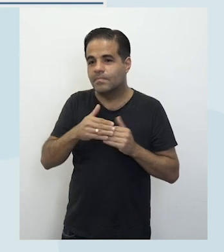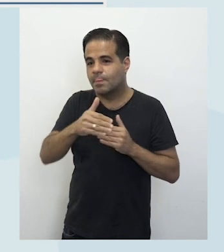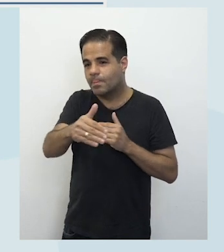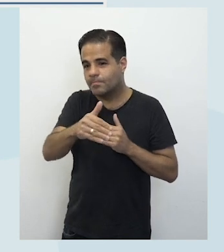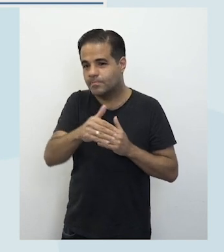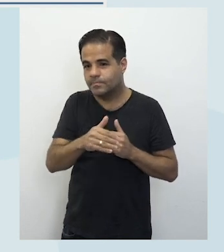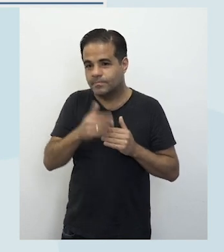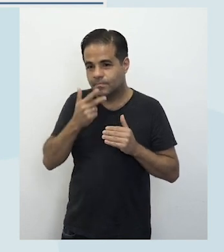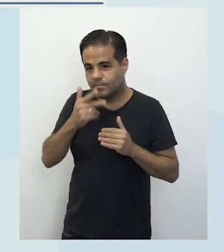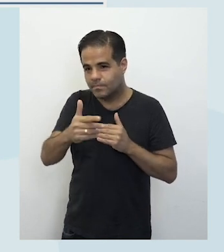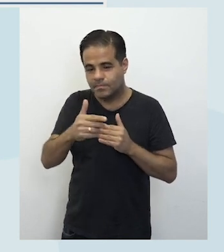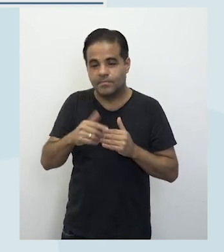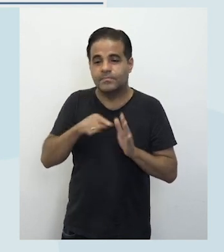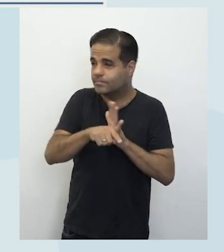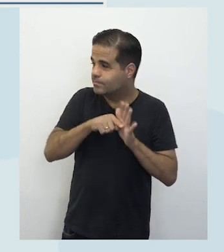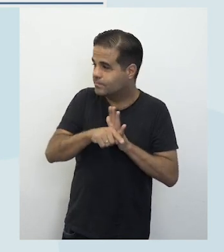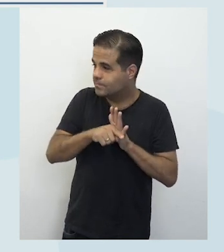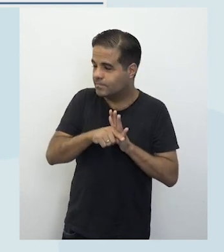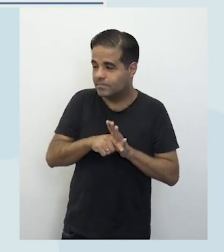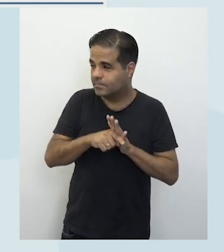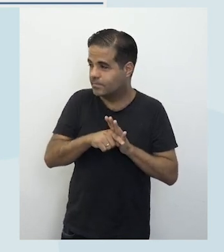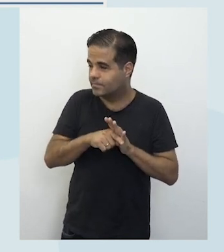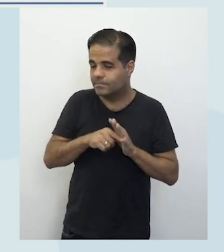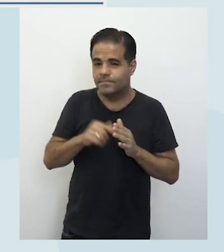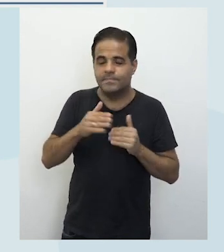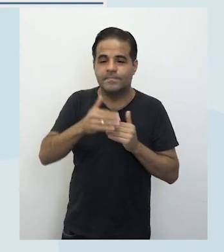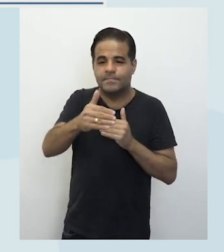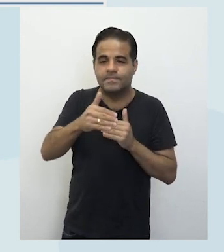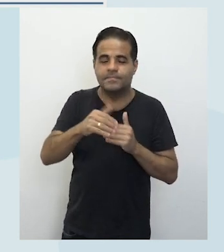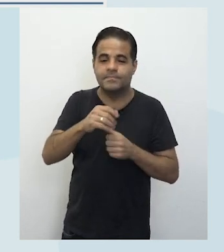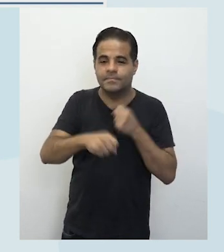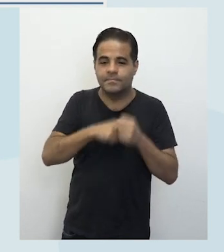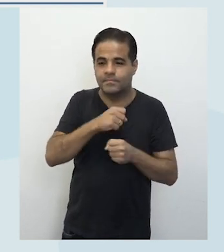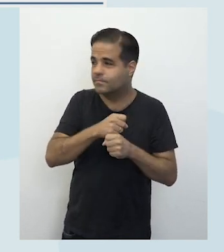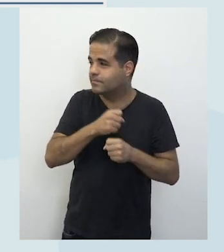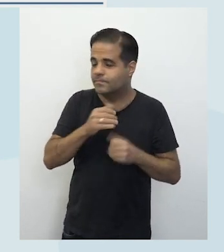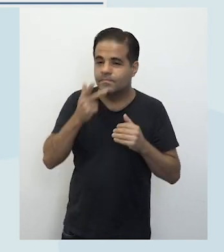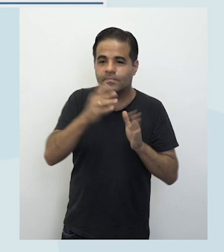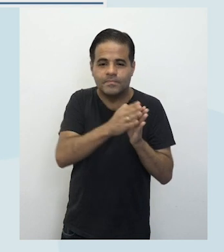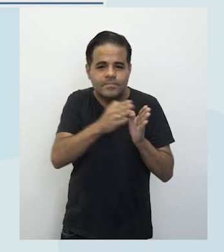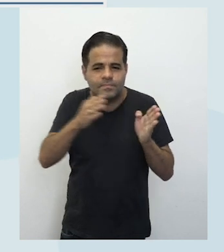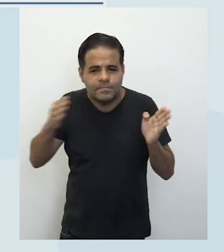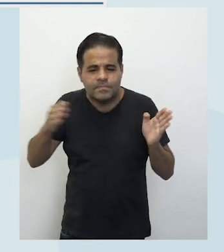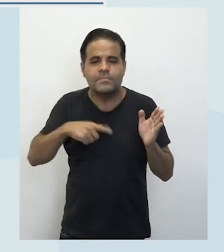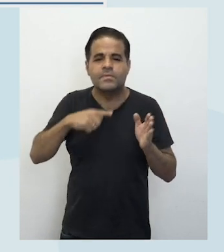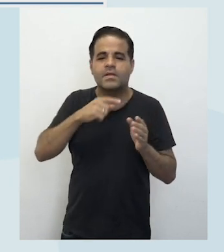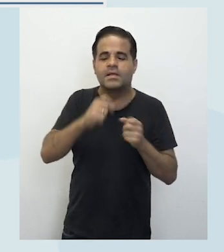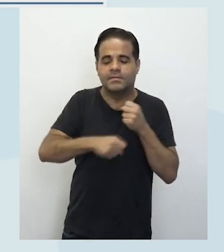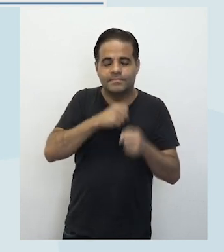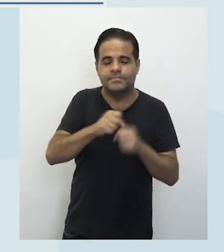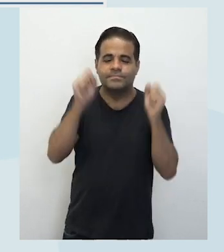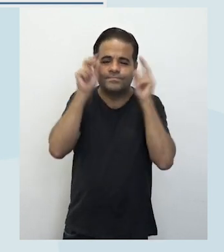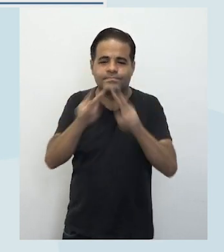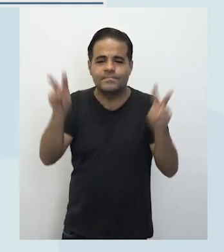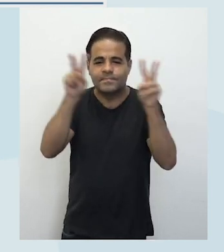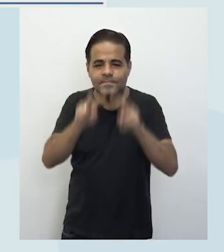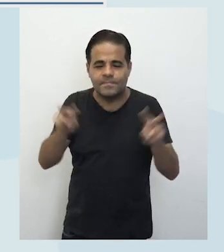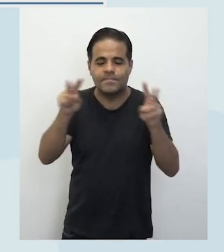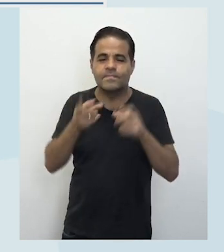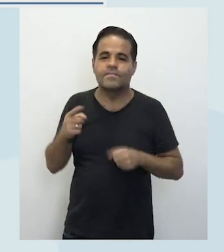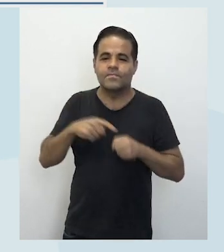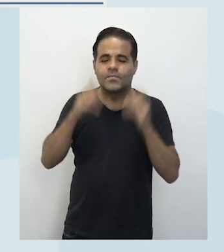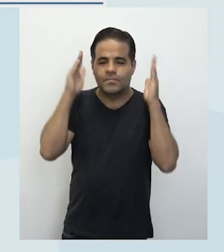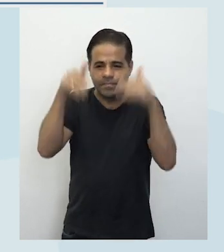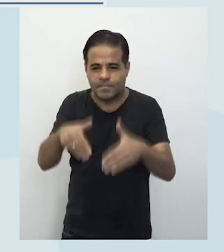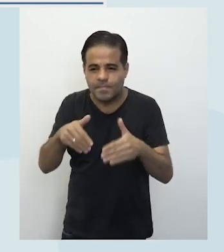poderíamos fazer uma análise pegando aí uma sequência de anos. Então por isso que é importante a gente ter esse olhar, né, voltado